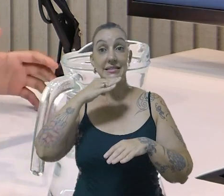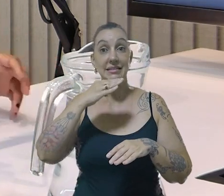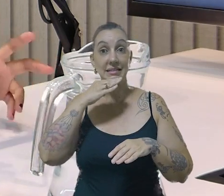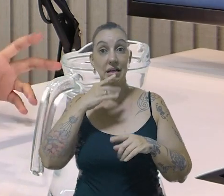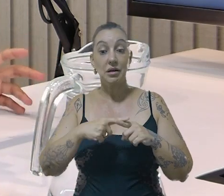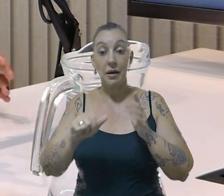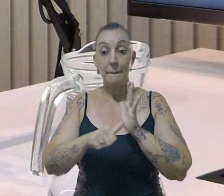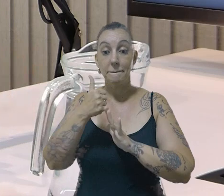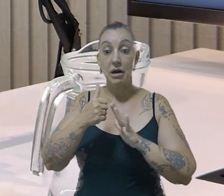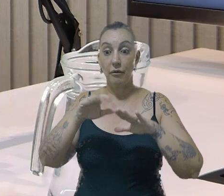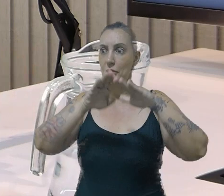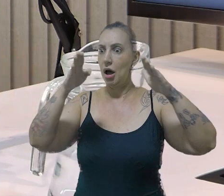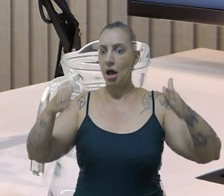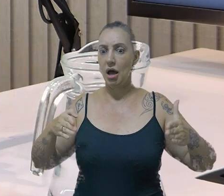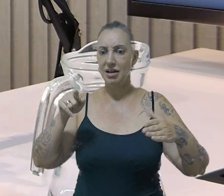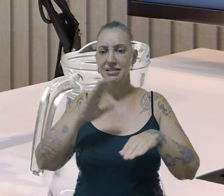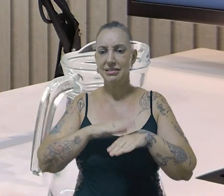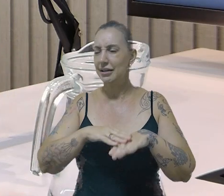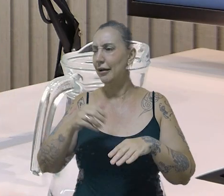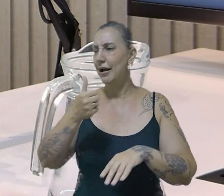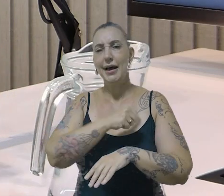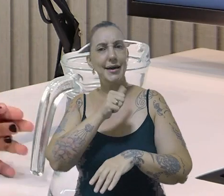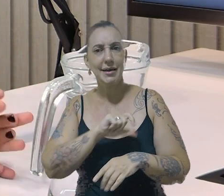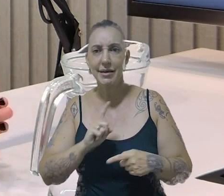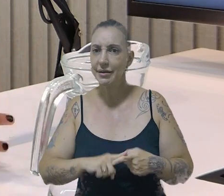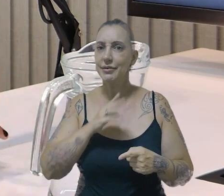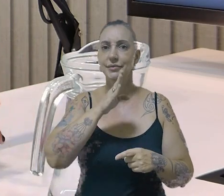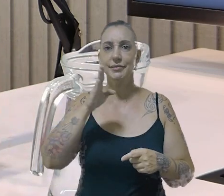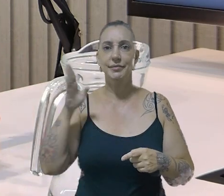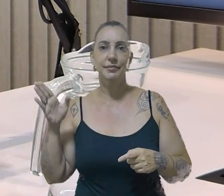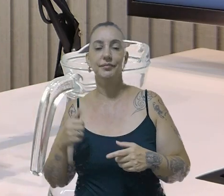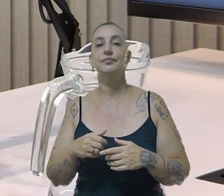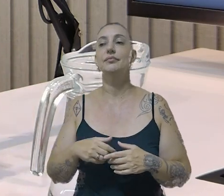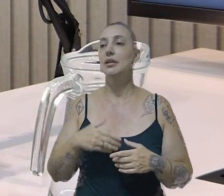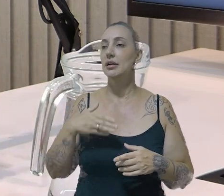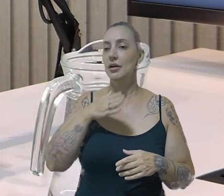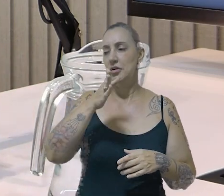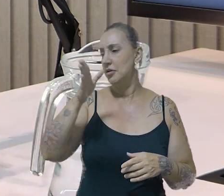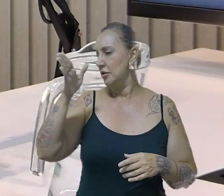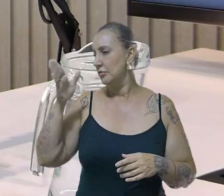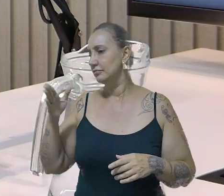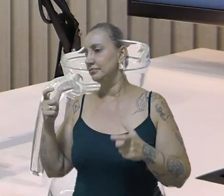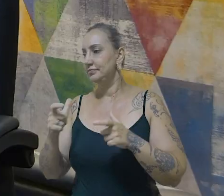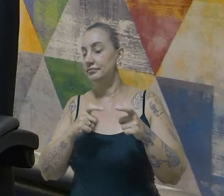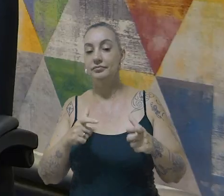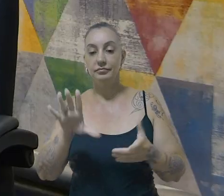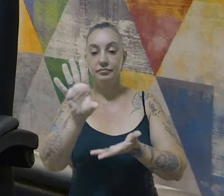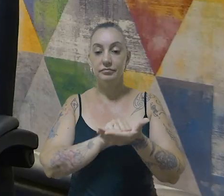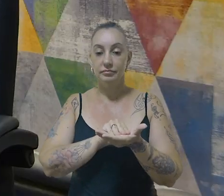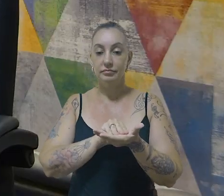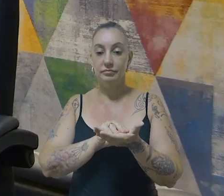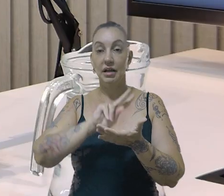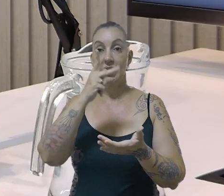primeira vez que eu vi no palcão mas elas já fizeram Rio já fizeram várias coisas estão estão rodando assim ISO e é inspirada numa HQ